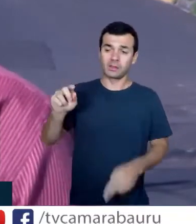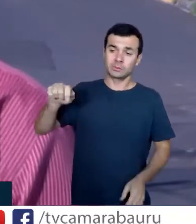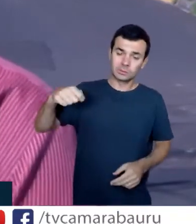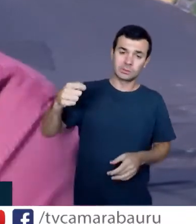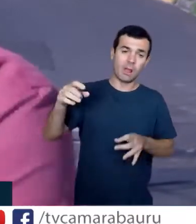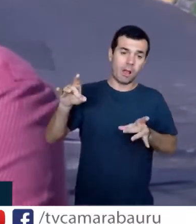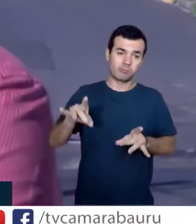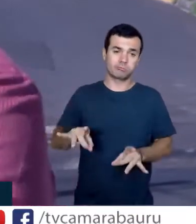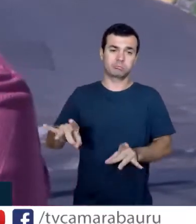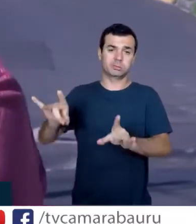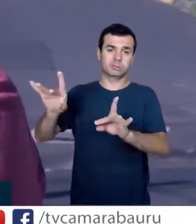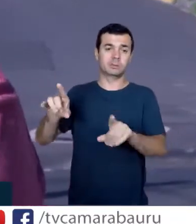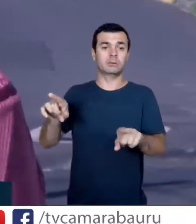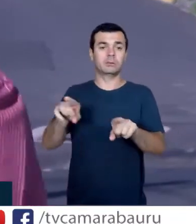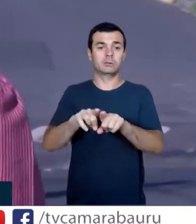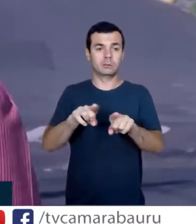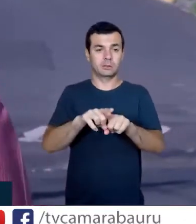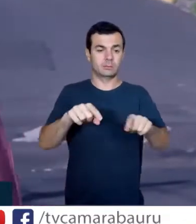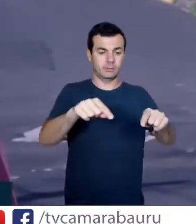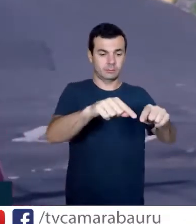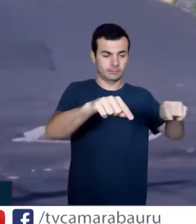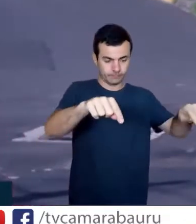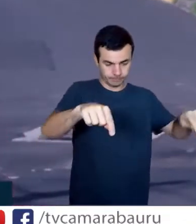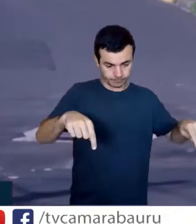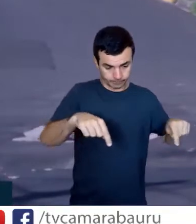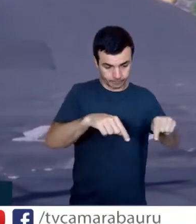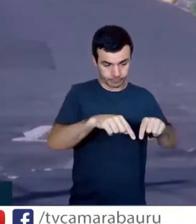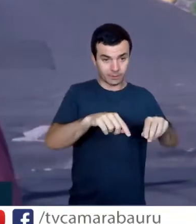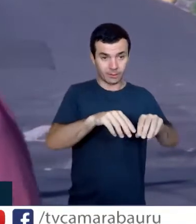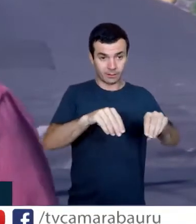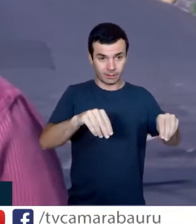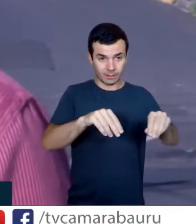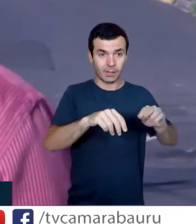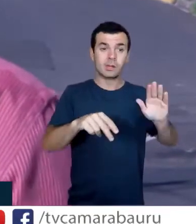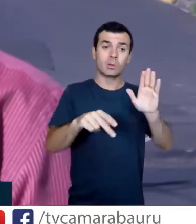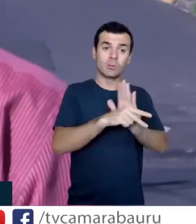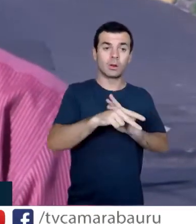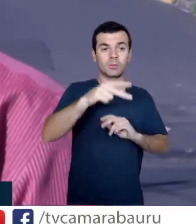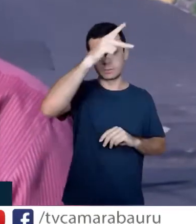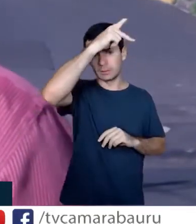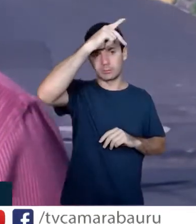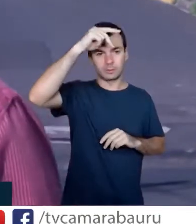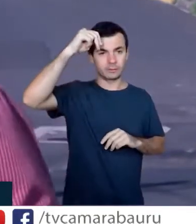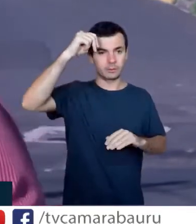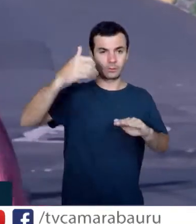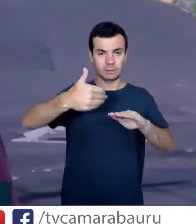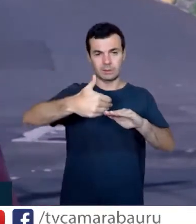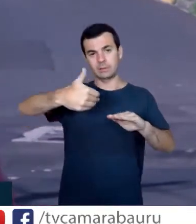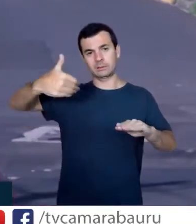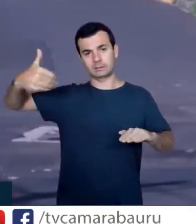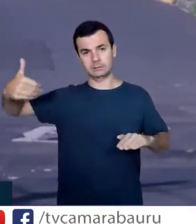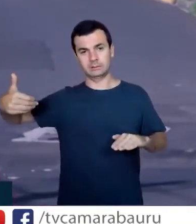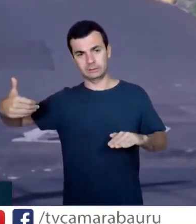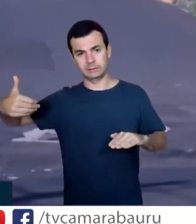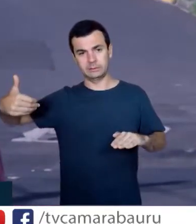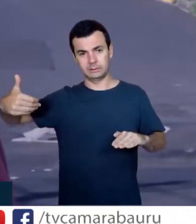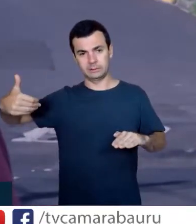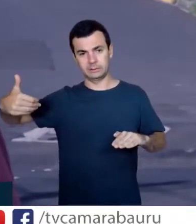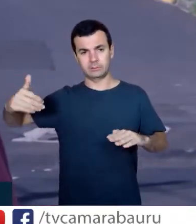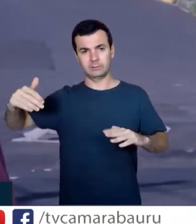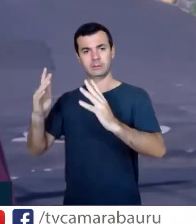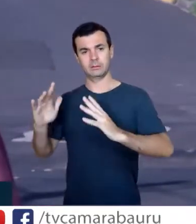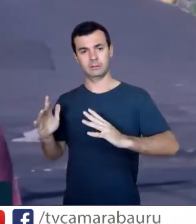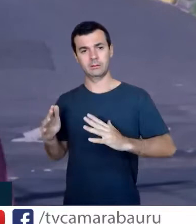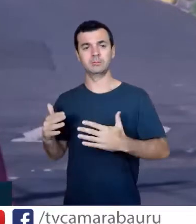a casa da prefeitura é logo aqui em cima, que foi destruída para que pudesse ser feita a via dupla, ainda não